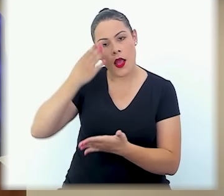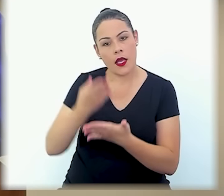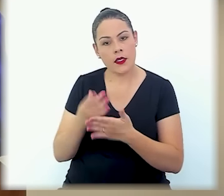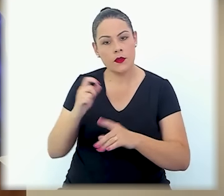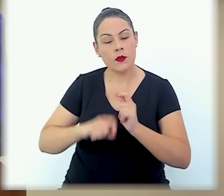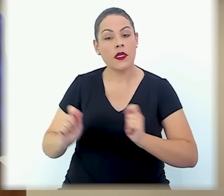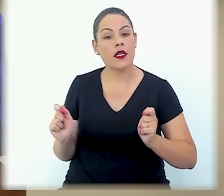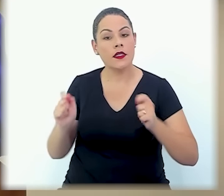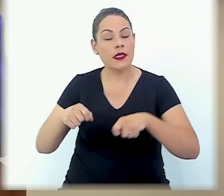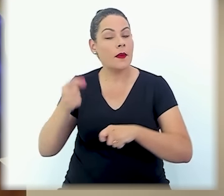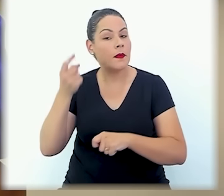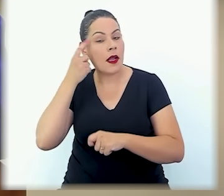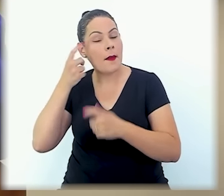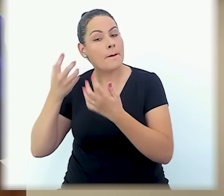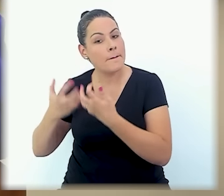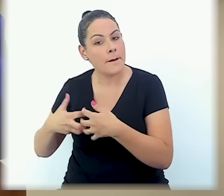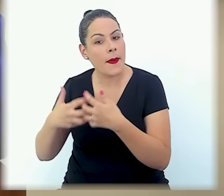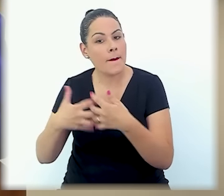que